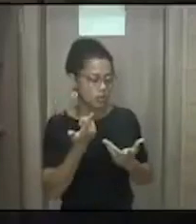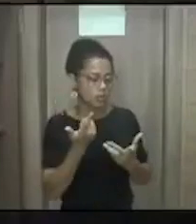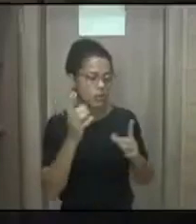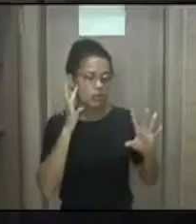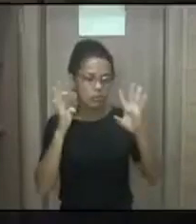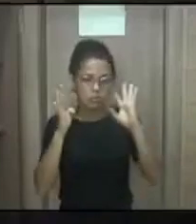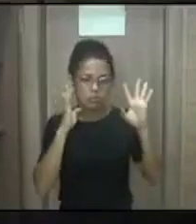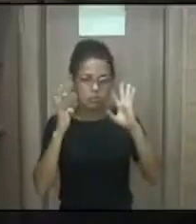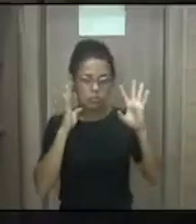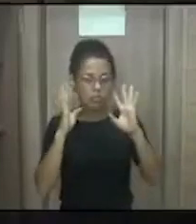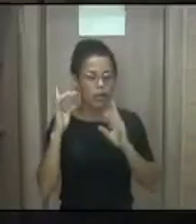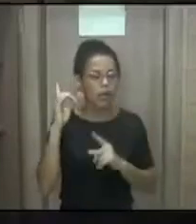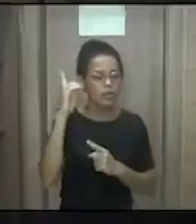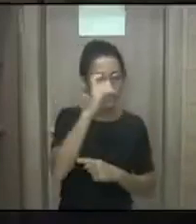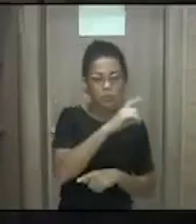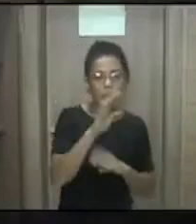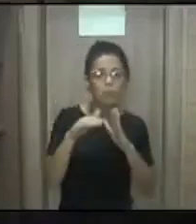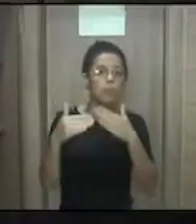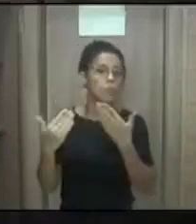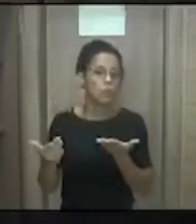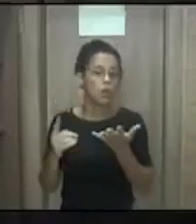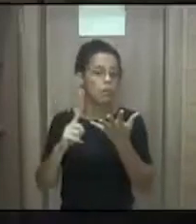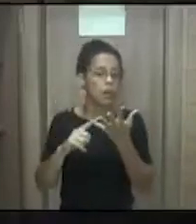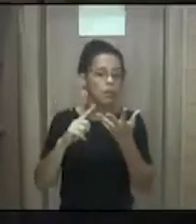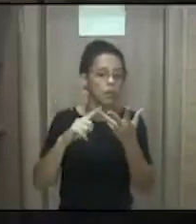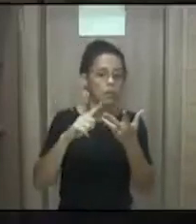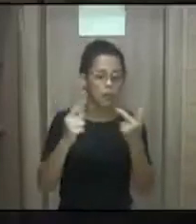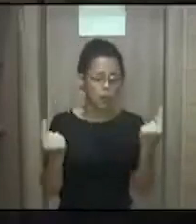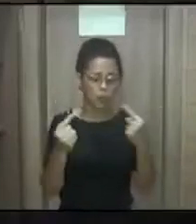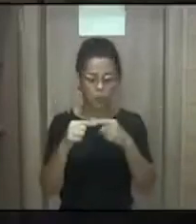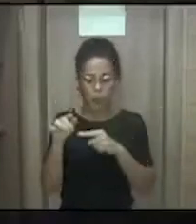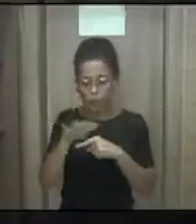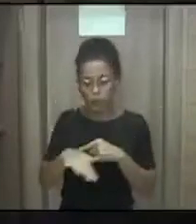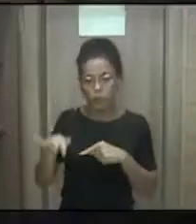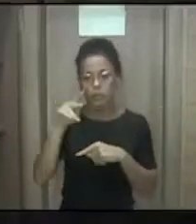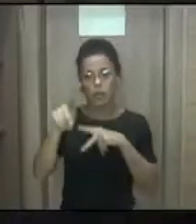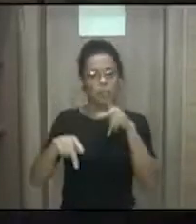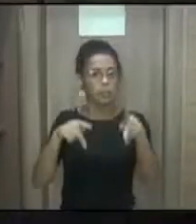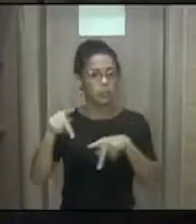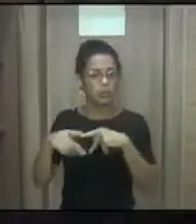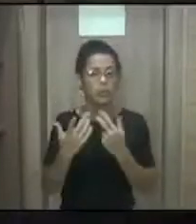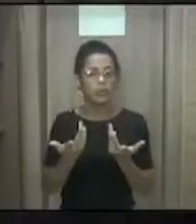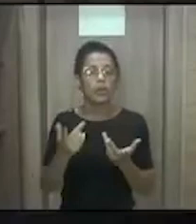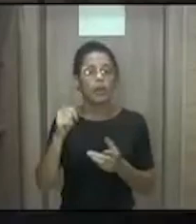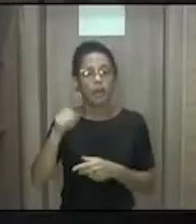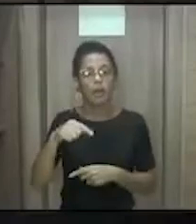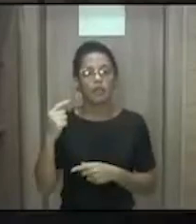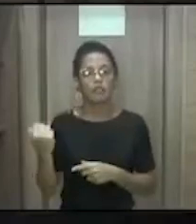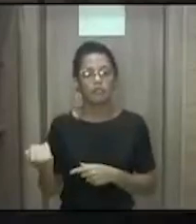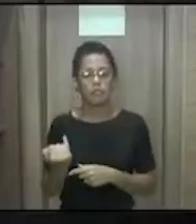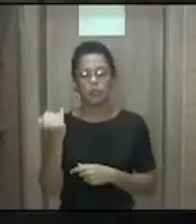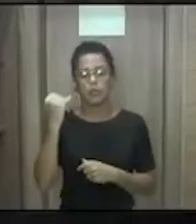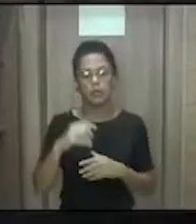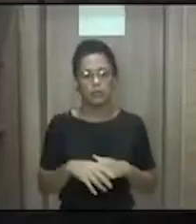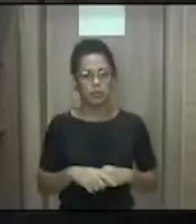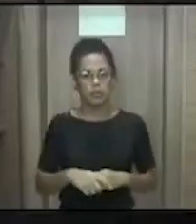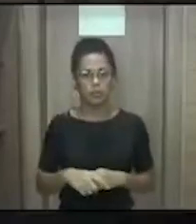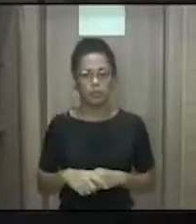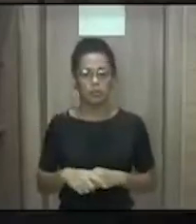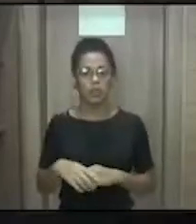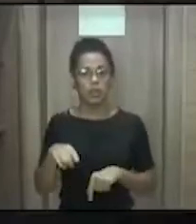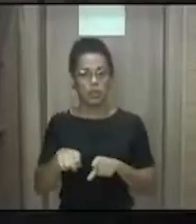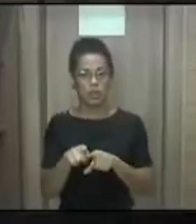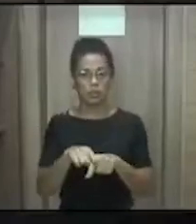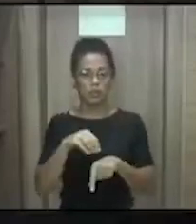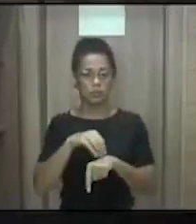para a gente ver as dificuldades também relacionadas ao pós-populacional, tem sido bem rico. E uma última coisa, eu já passo para a